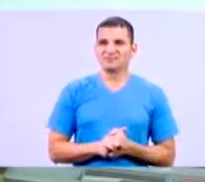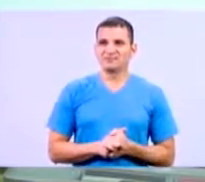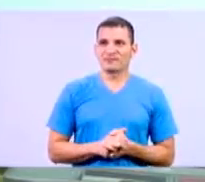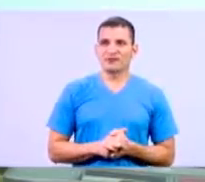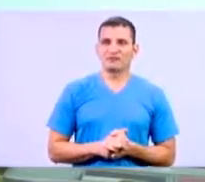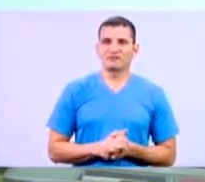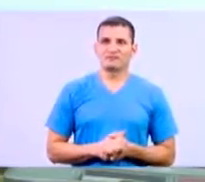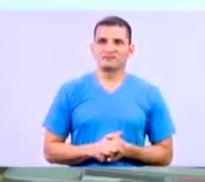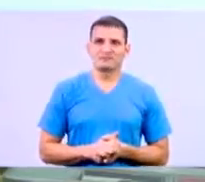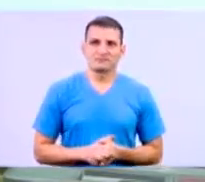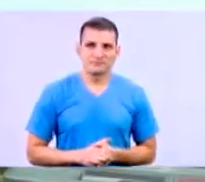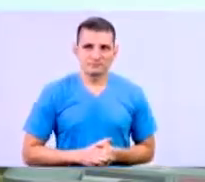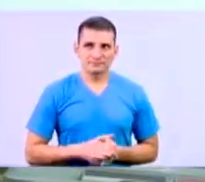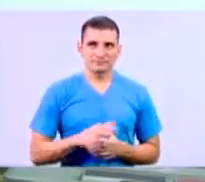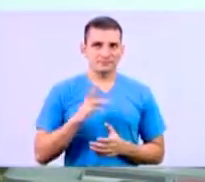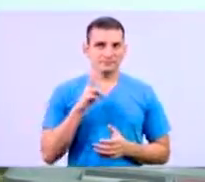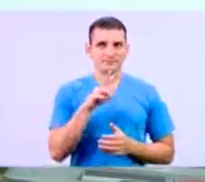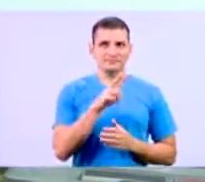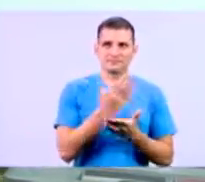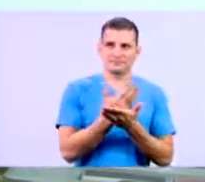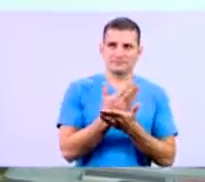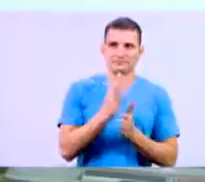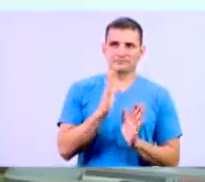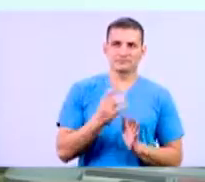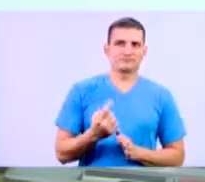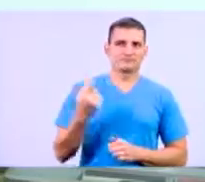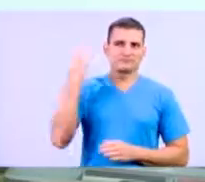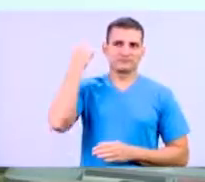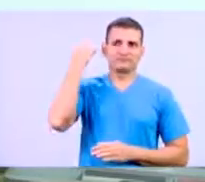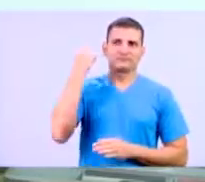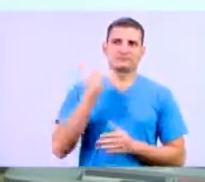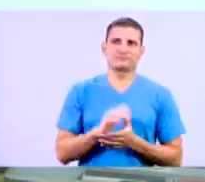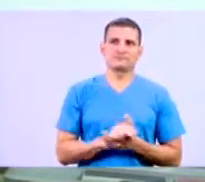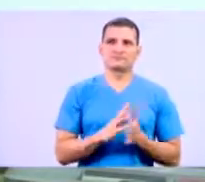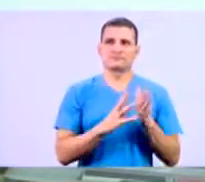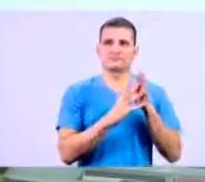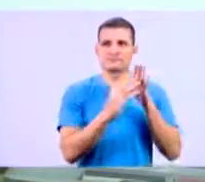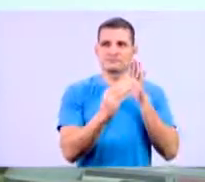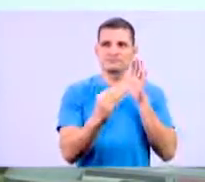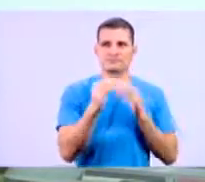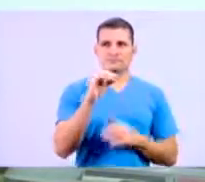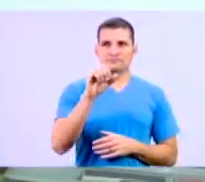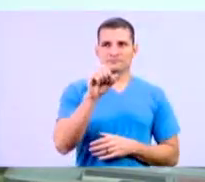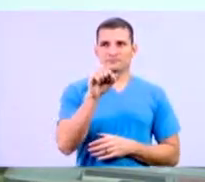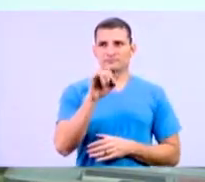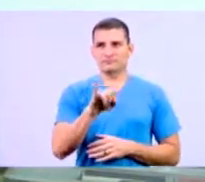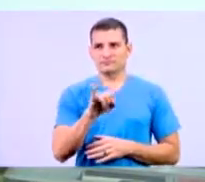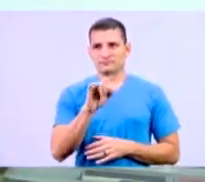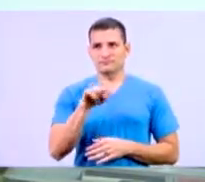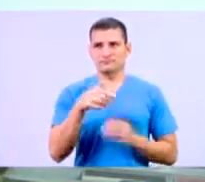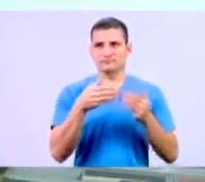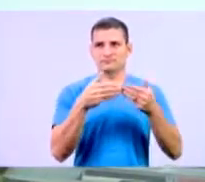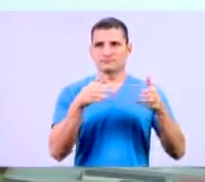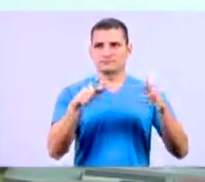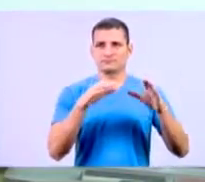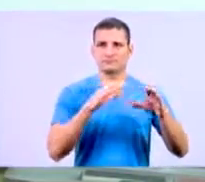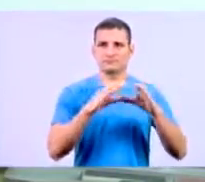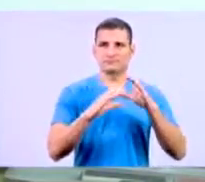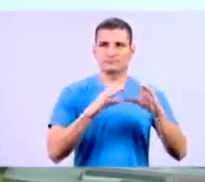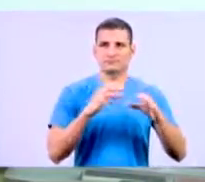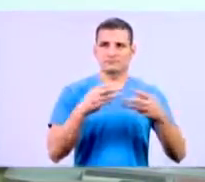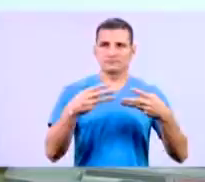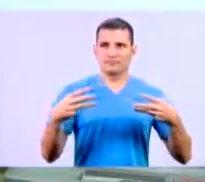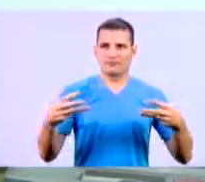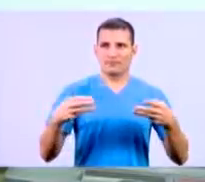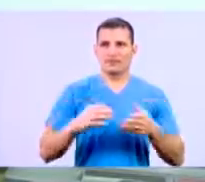lá atrás no modelo OSI, né, que era um modelo de referência aberto para comunicação em rede.